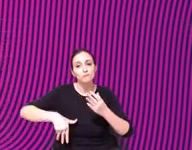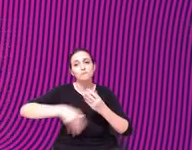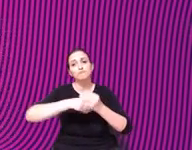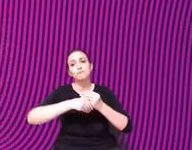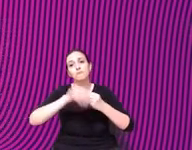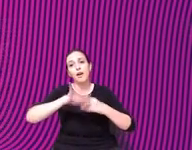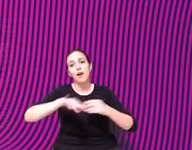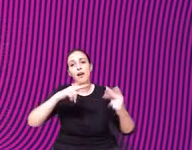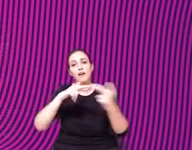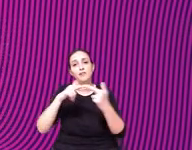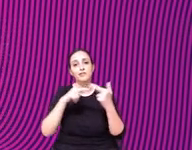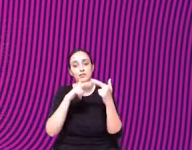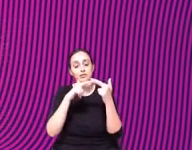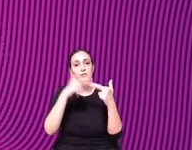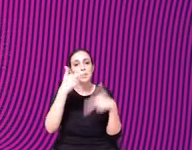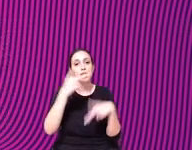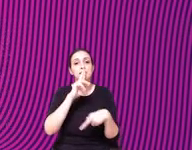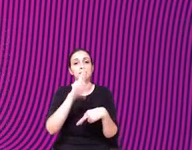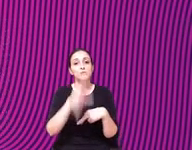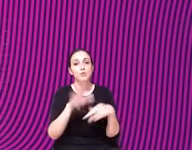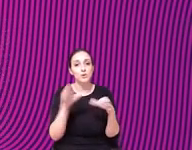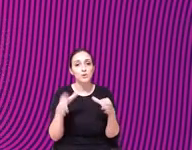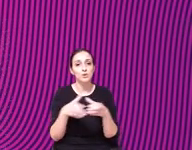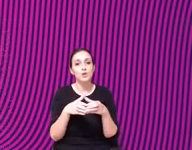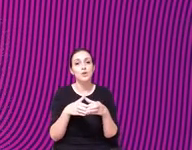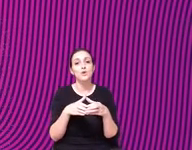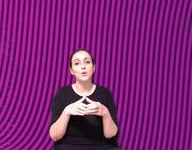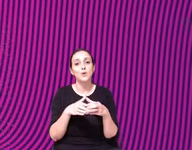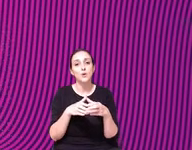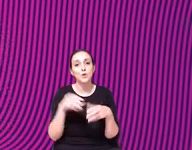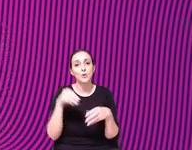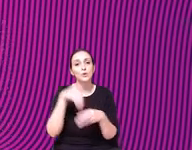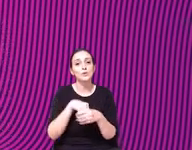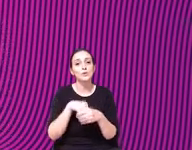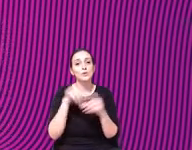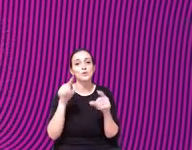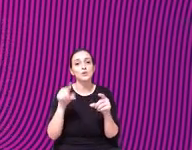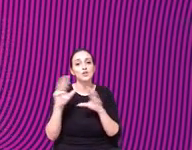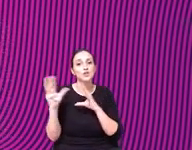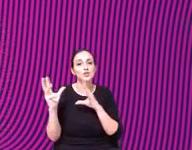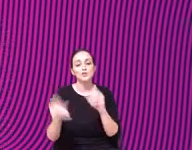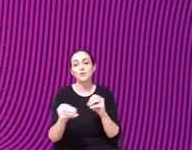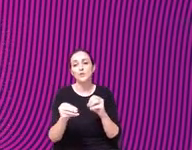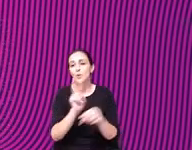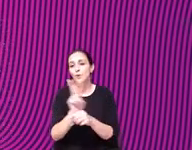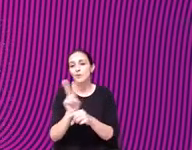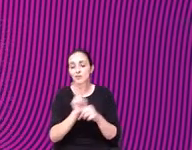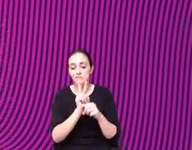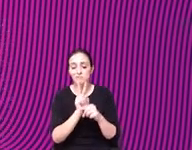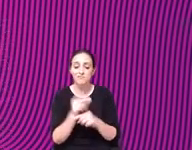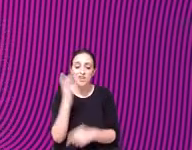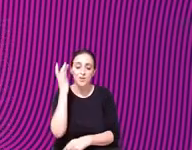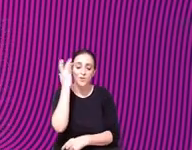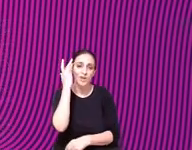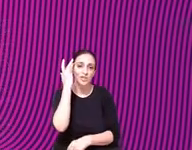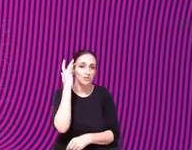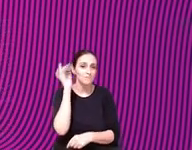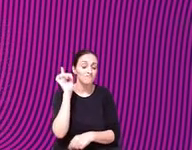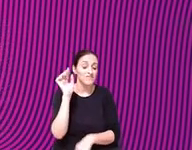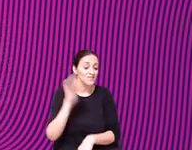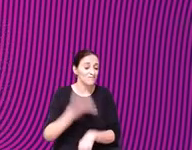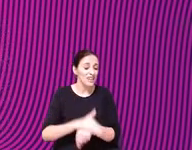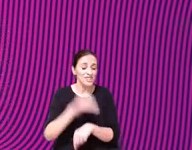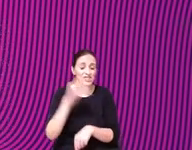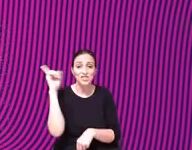hoje eu respondo dentro do grupo por toda a linha do cuidado, e eu acho que o mais assim, difícil